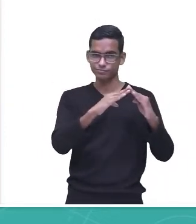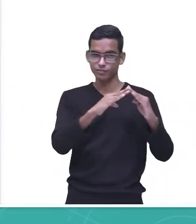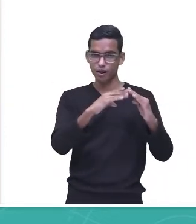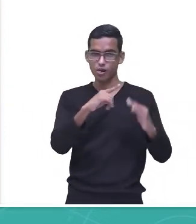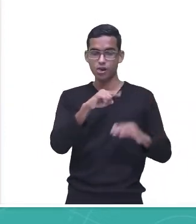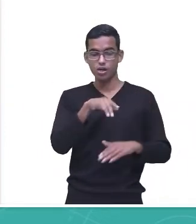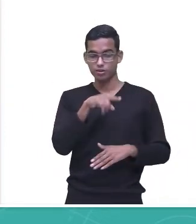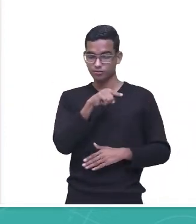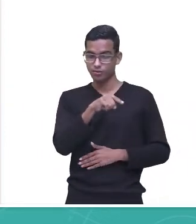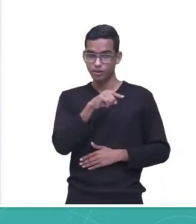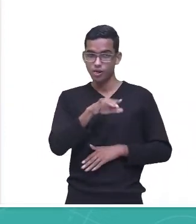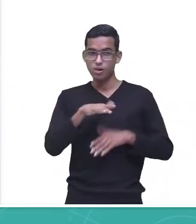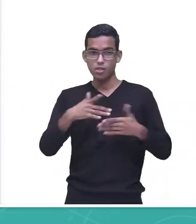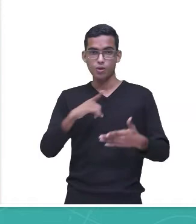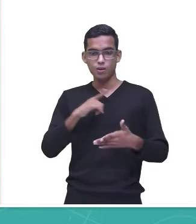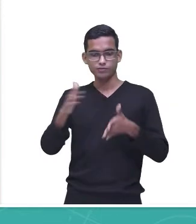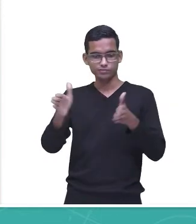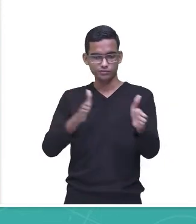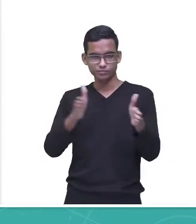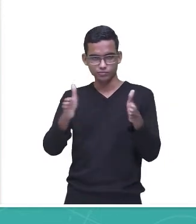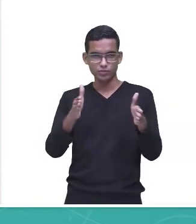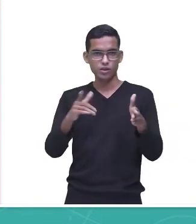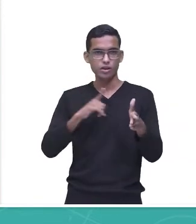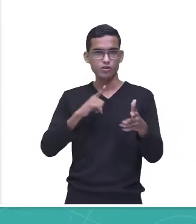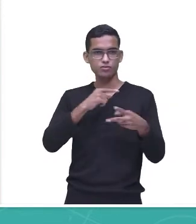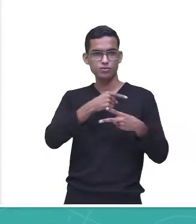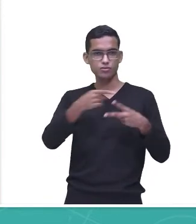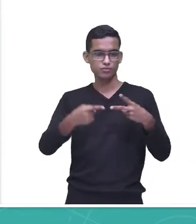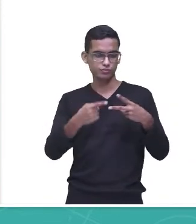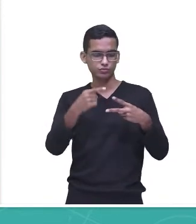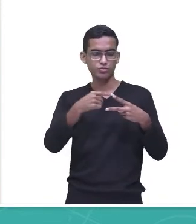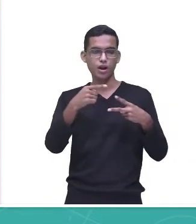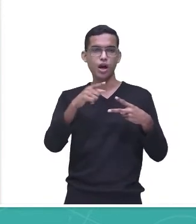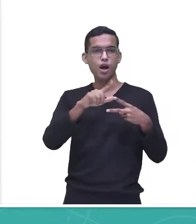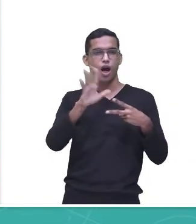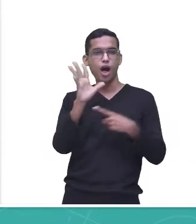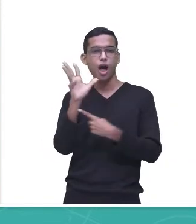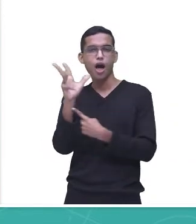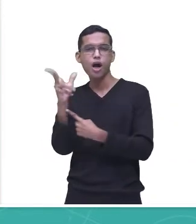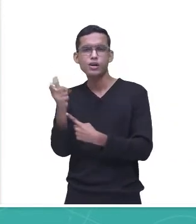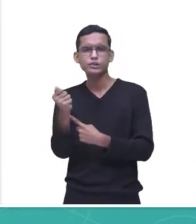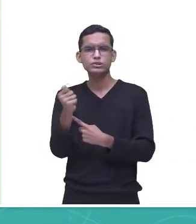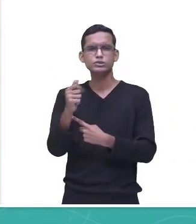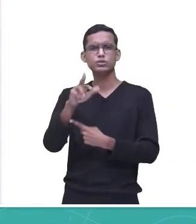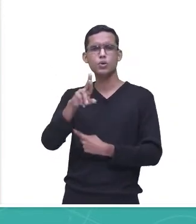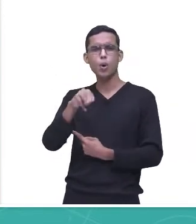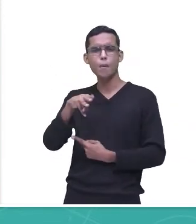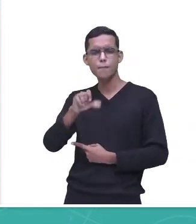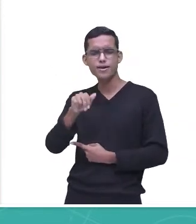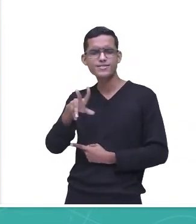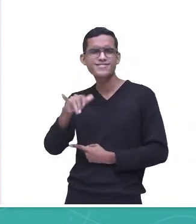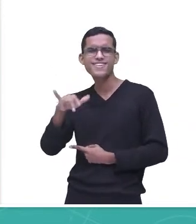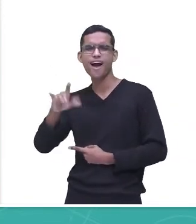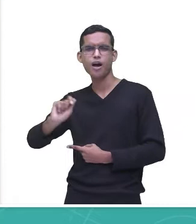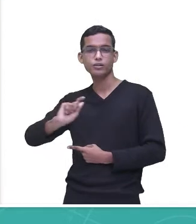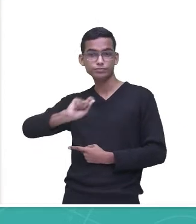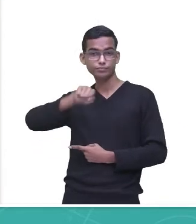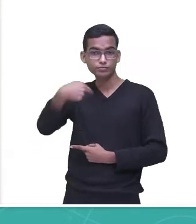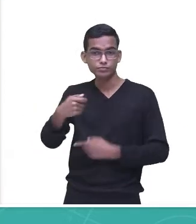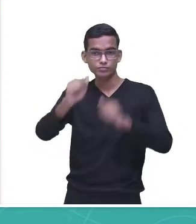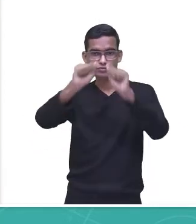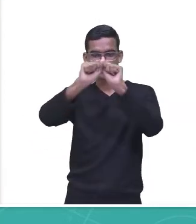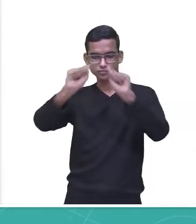gente vai comentar um pouco, que foi a arte românica e a arte gótica. O que foi a arte românica? Bem, o